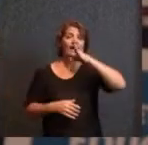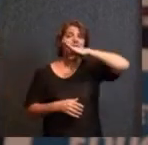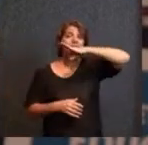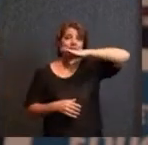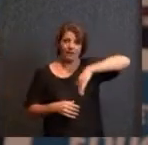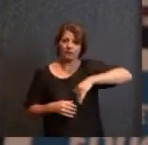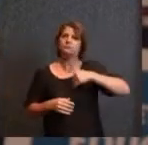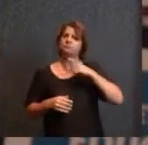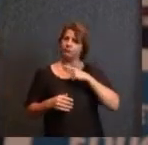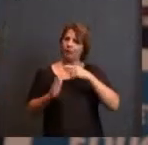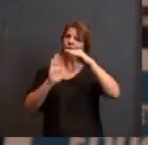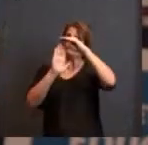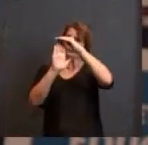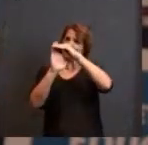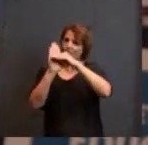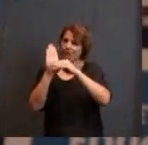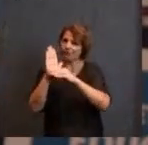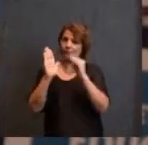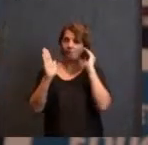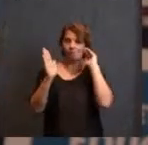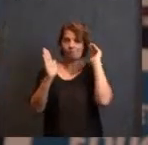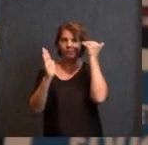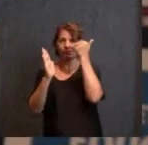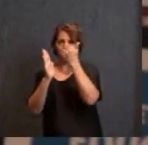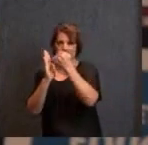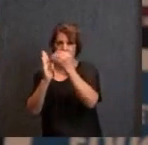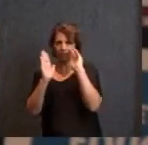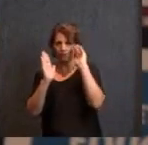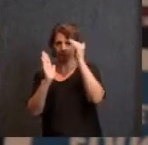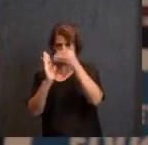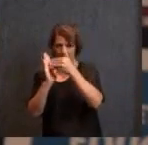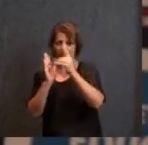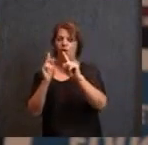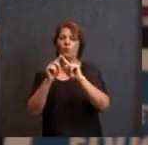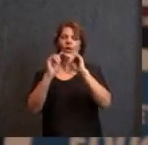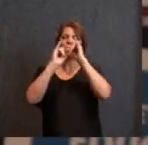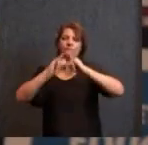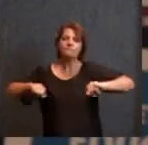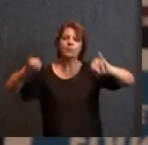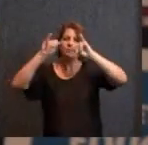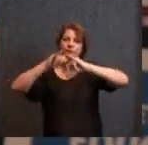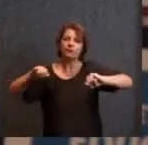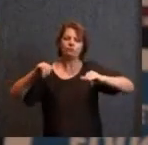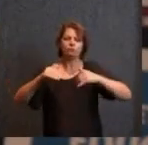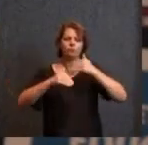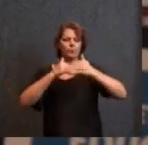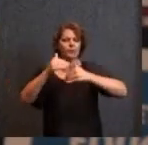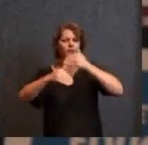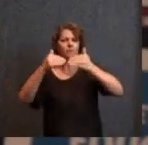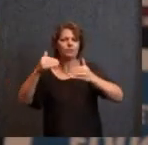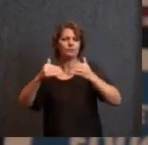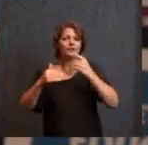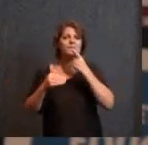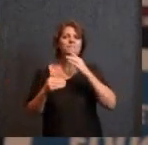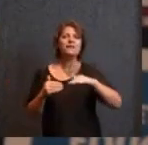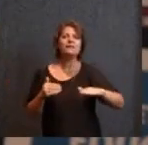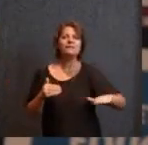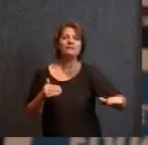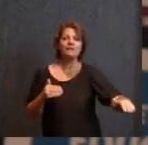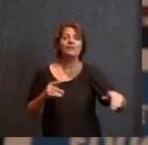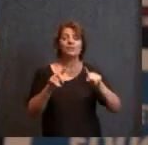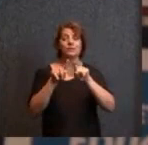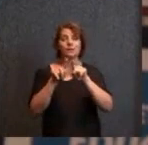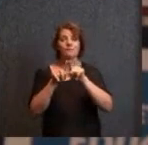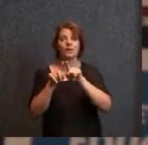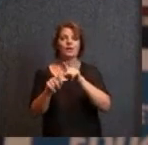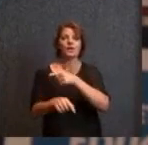tem os cards também divulgados, com informações por segmento, educação infantil, ensino fundamental,